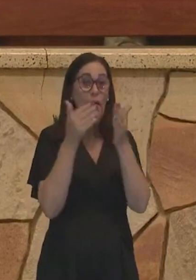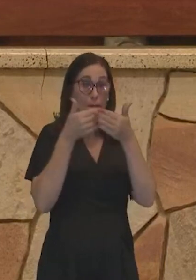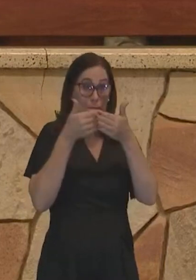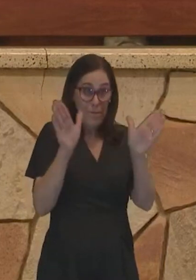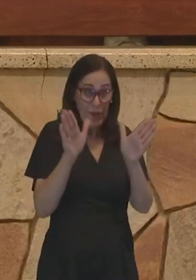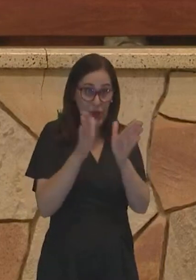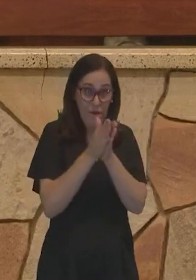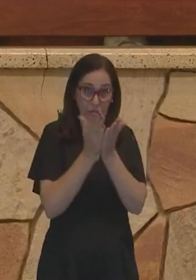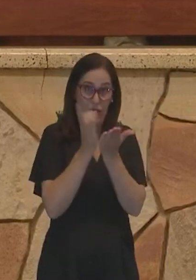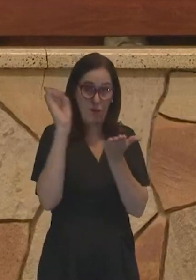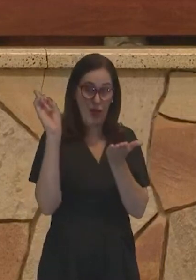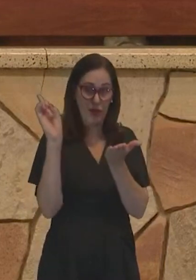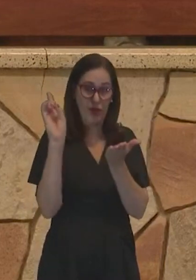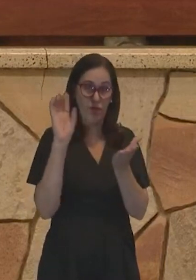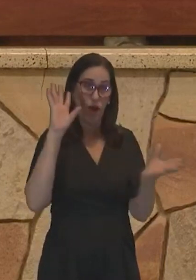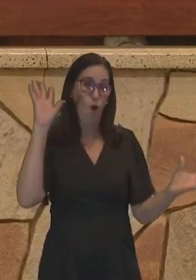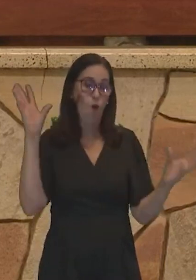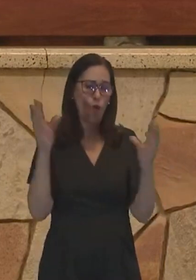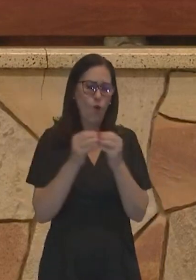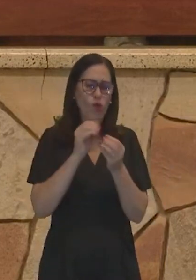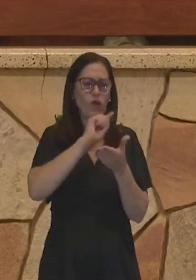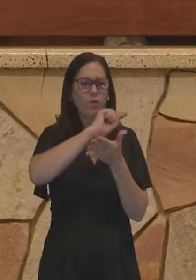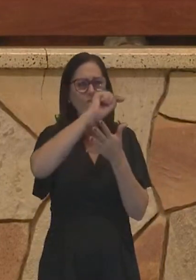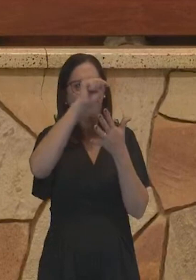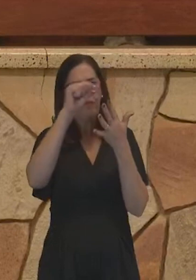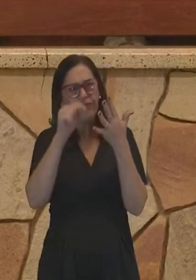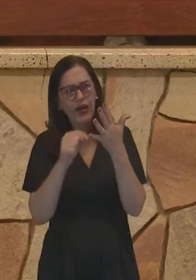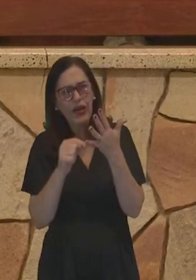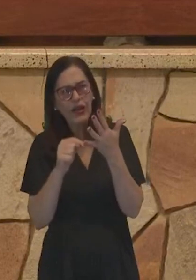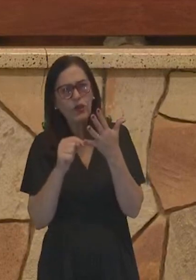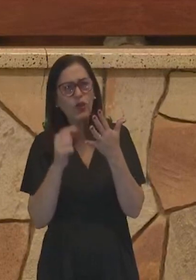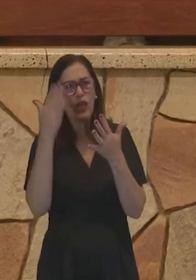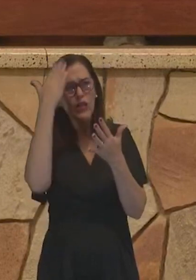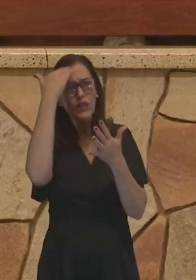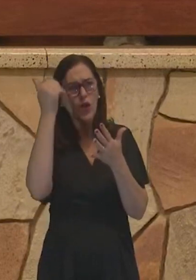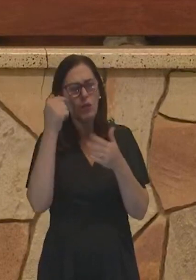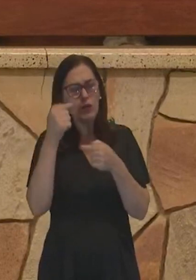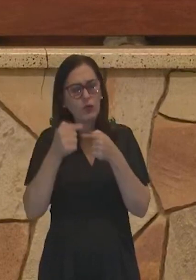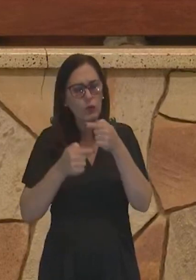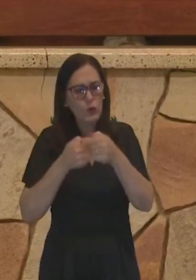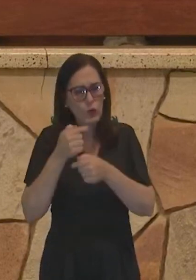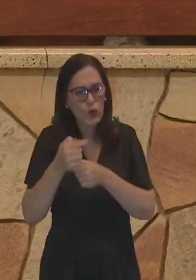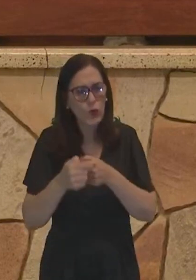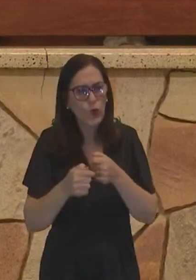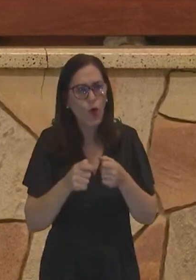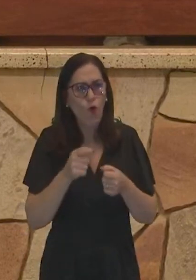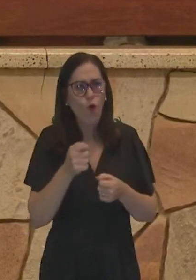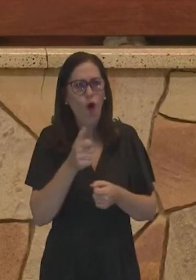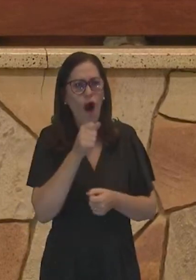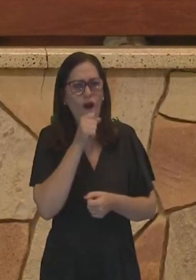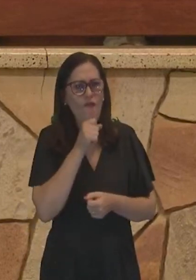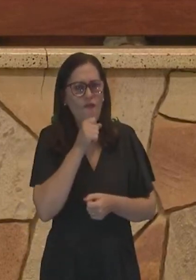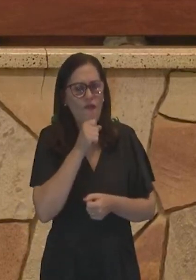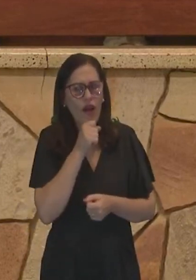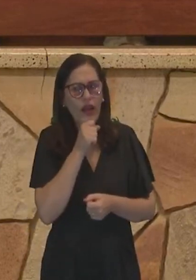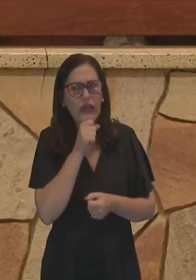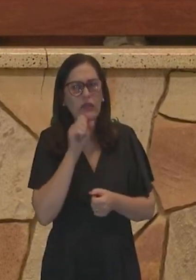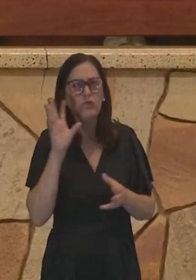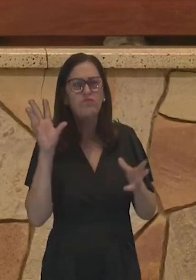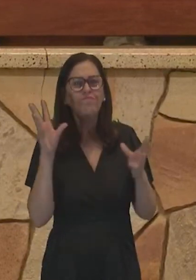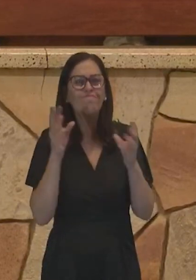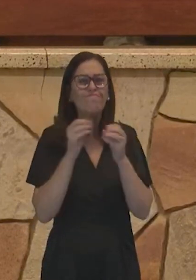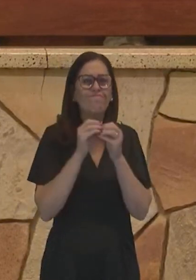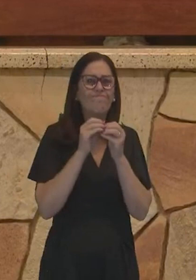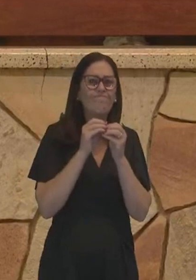Vejamos algumas conclusões. Quando ele caminhava já para a sua velhice, o sábio chegou na sua vida. Vejamos